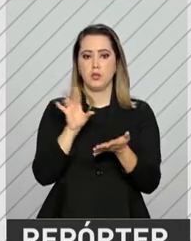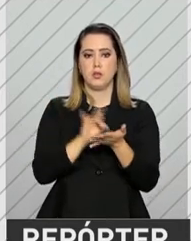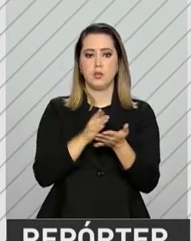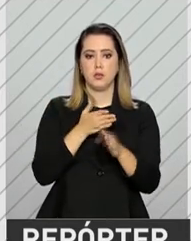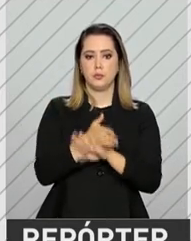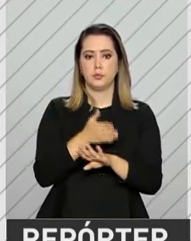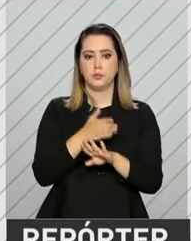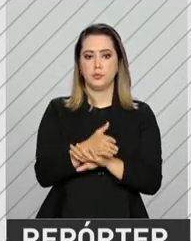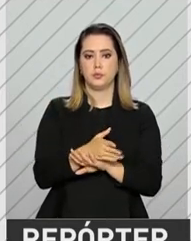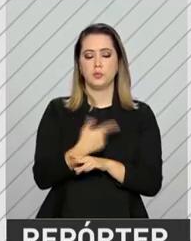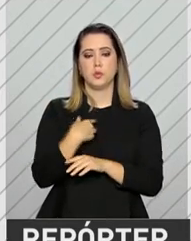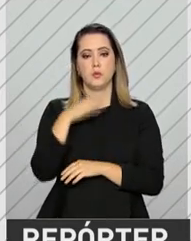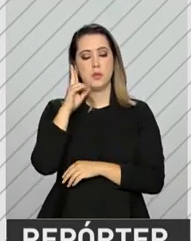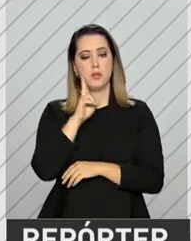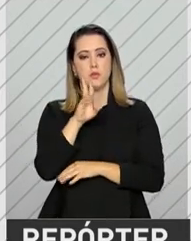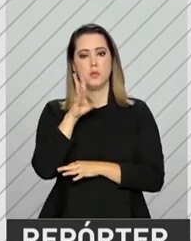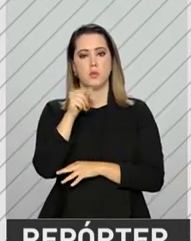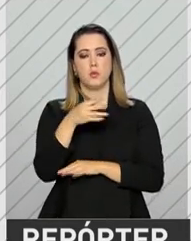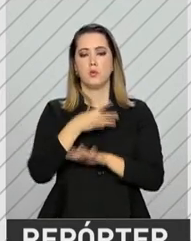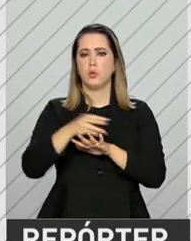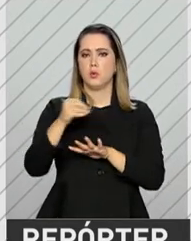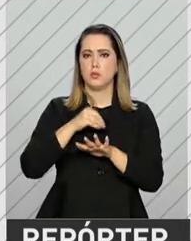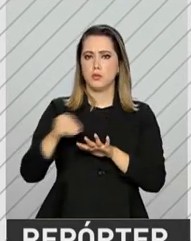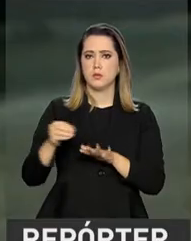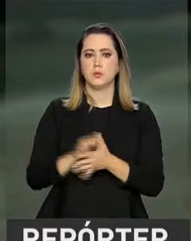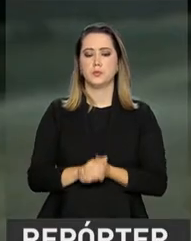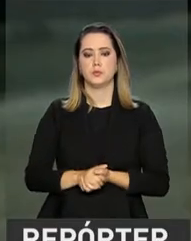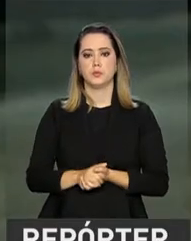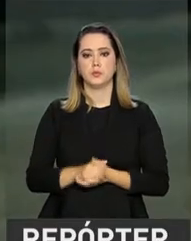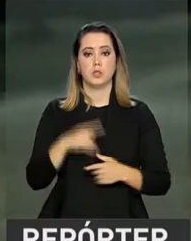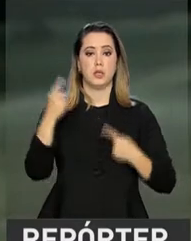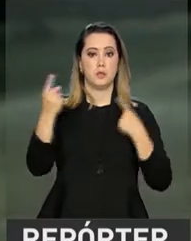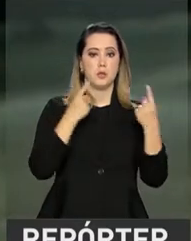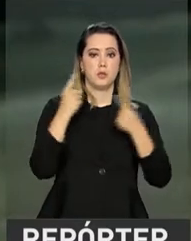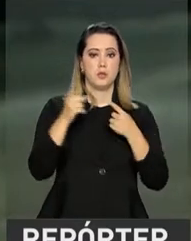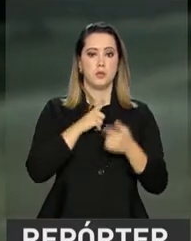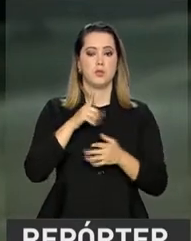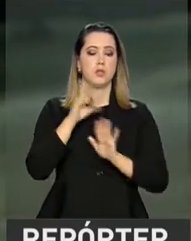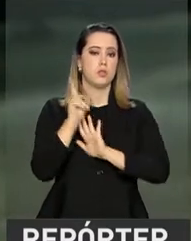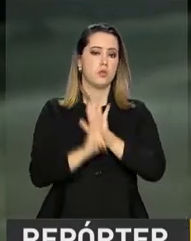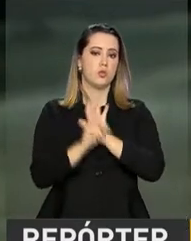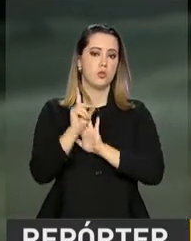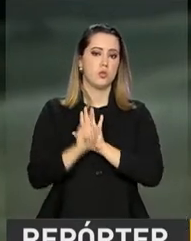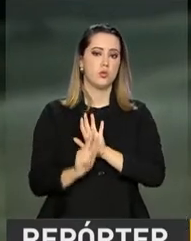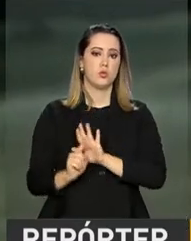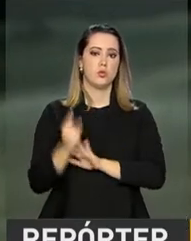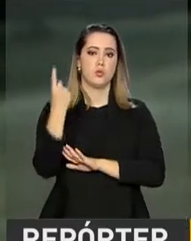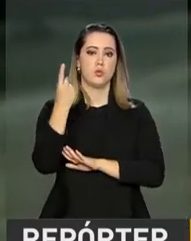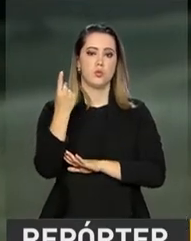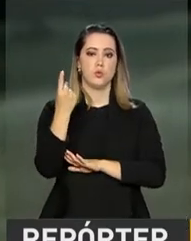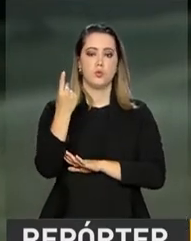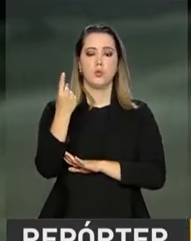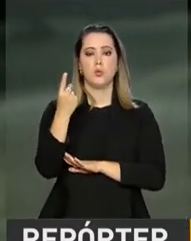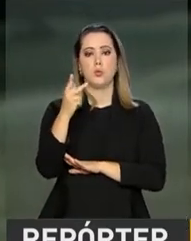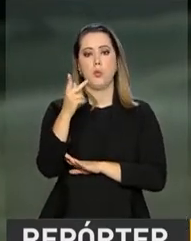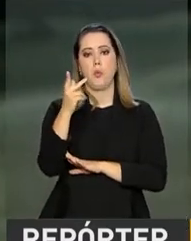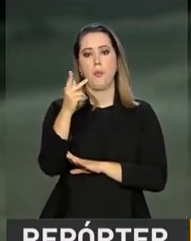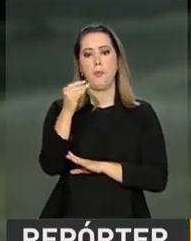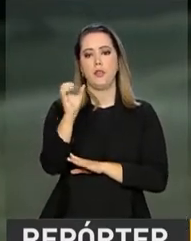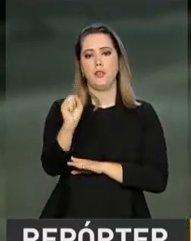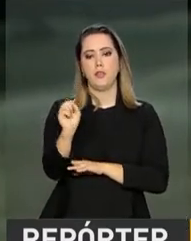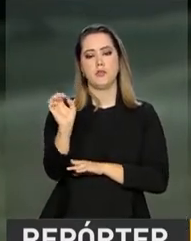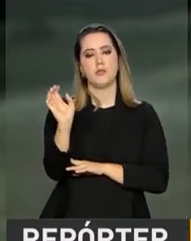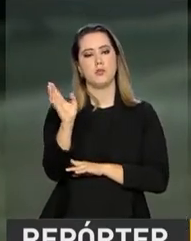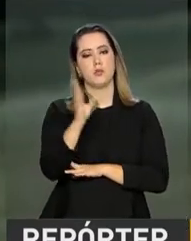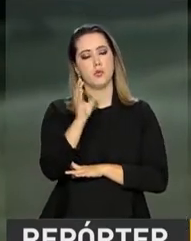acessar para conseguir todas as informações cada beneficiário tem direito apenas uma conta vinculada ao pis